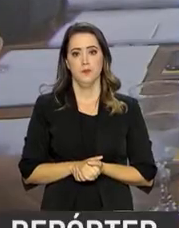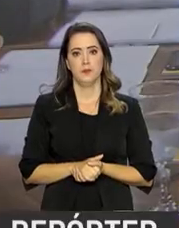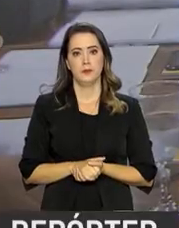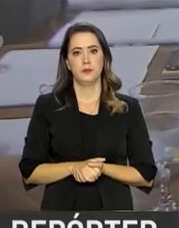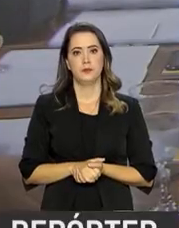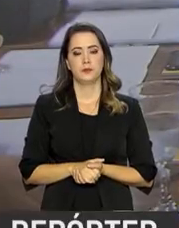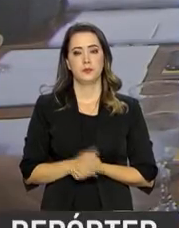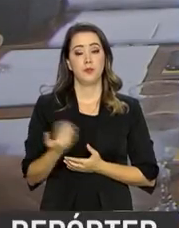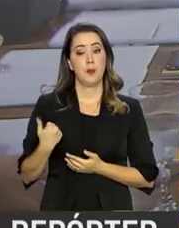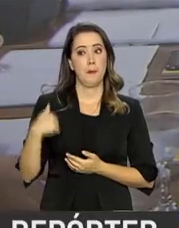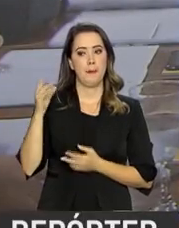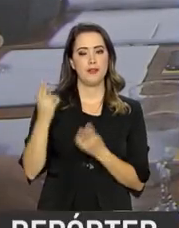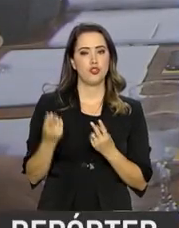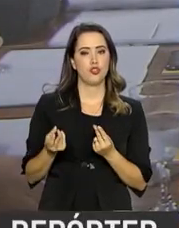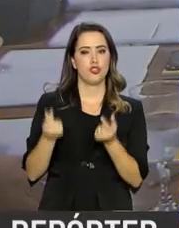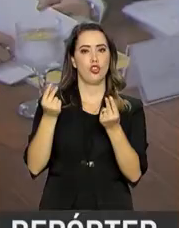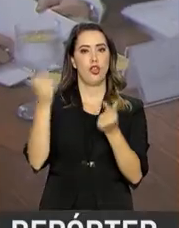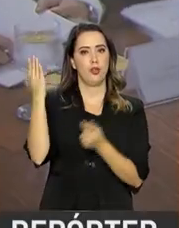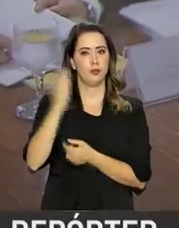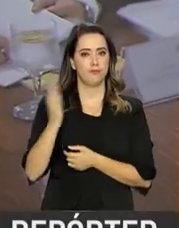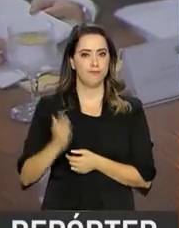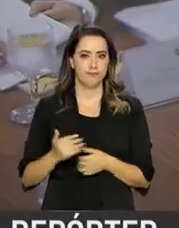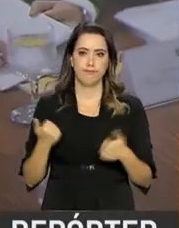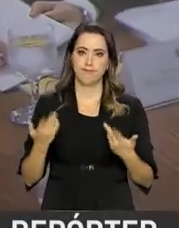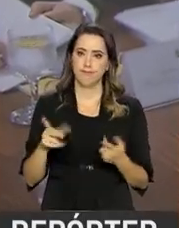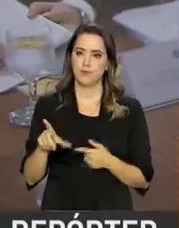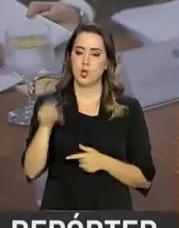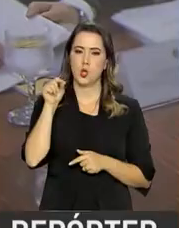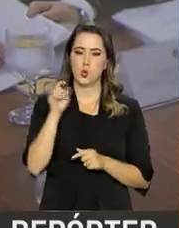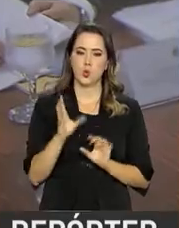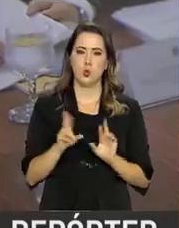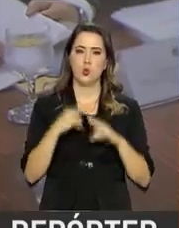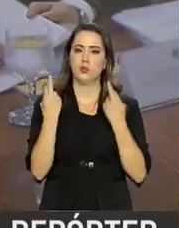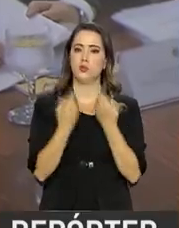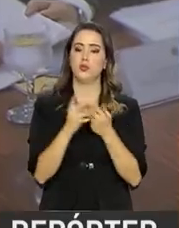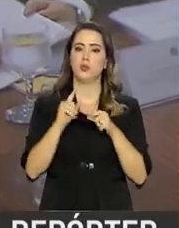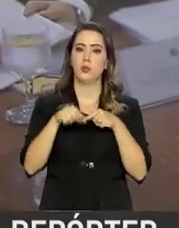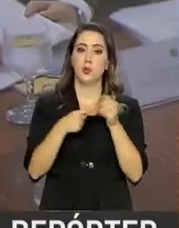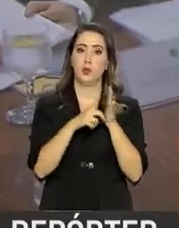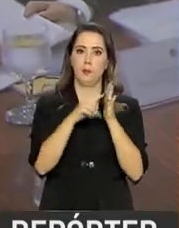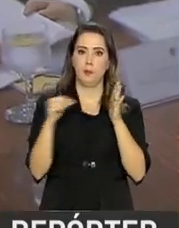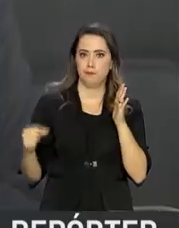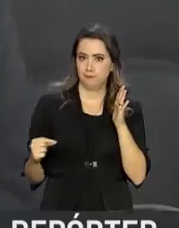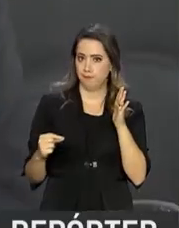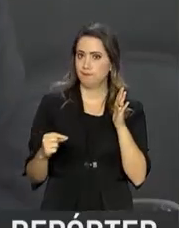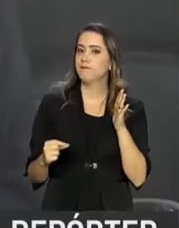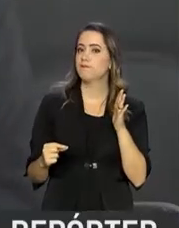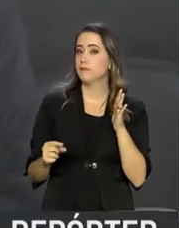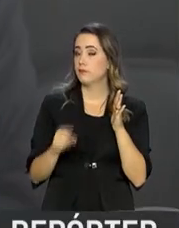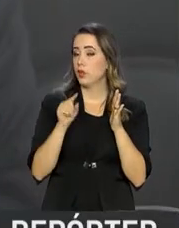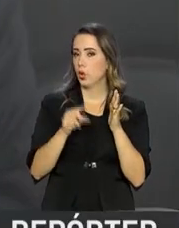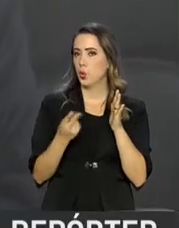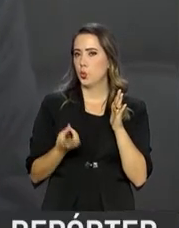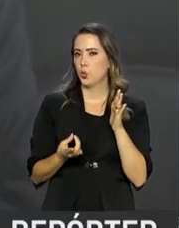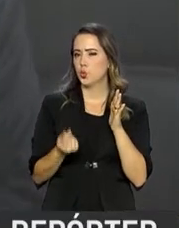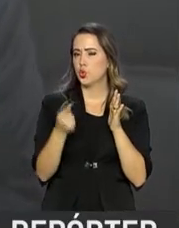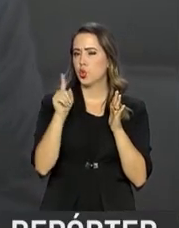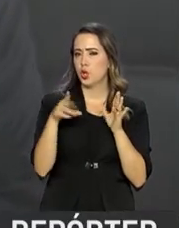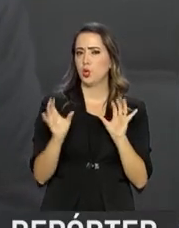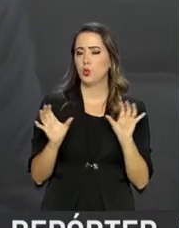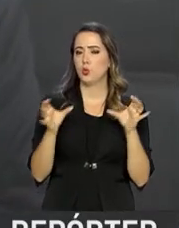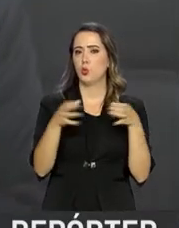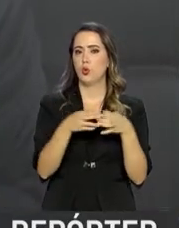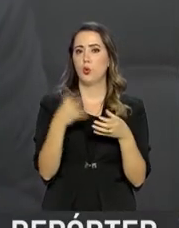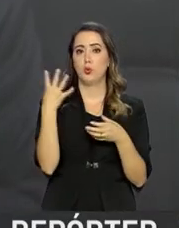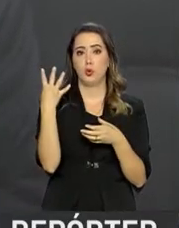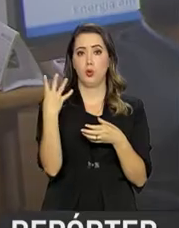mais investimentos para o brasil a definição saiu de uma reunião no palácio do planalto os recursos fazem parte da quarta